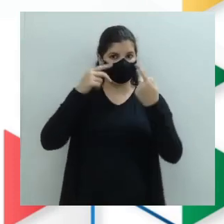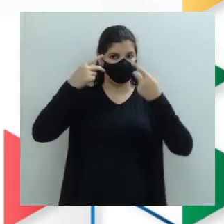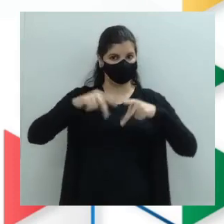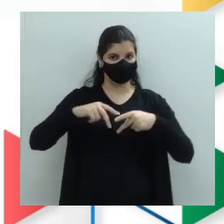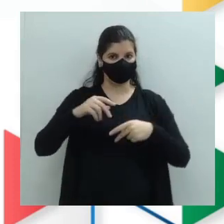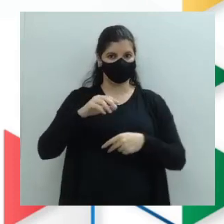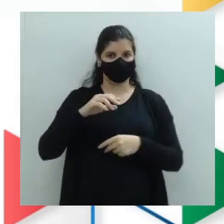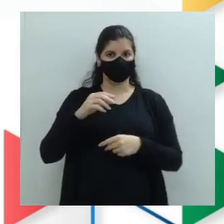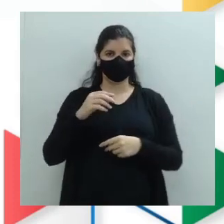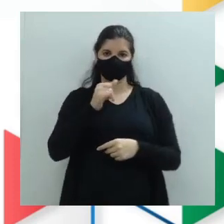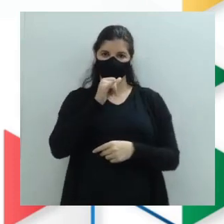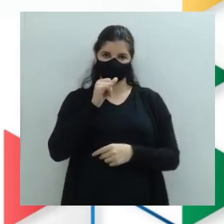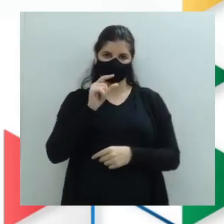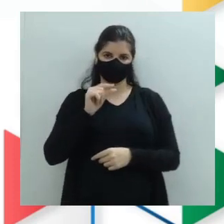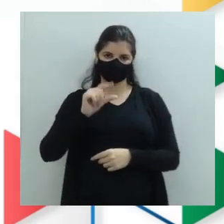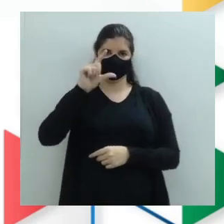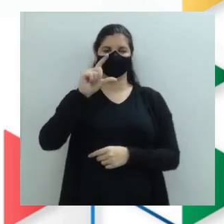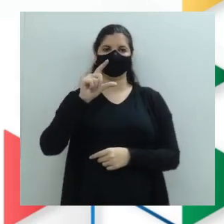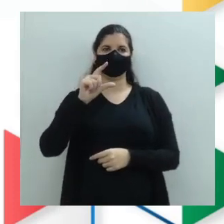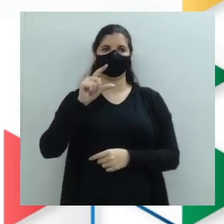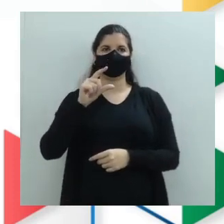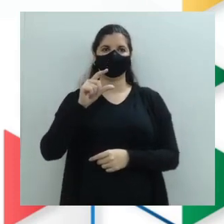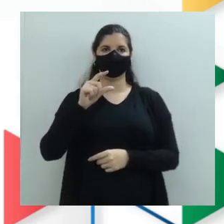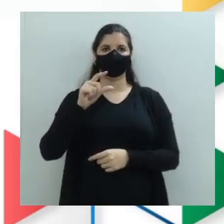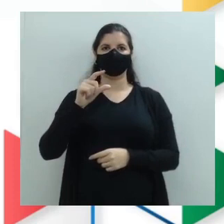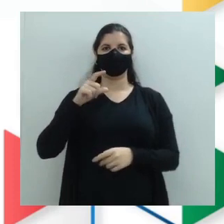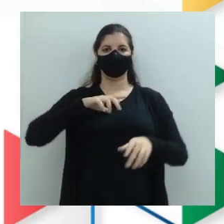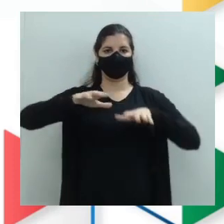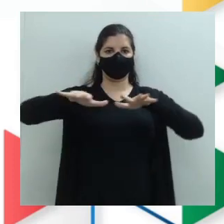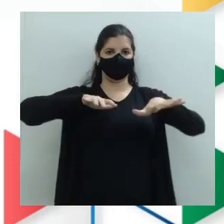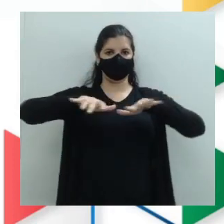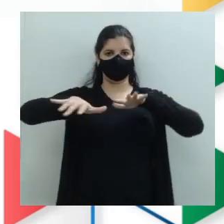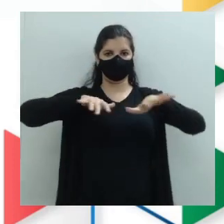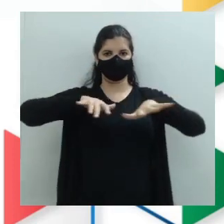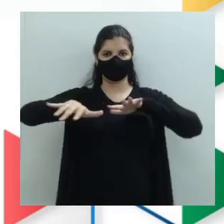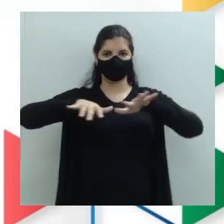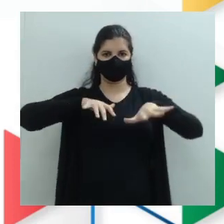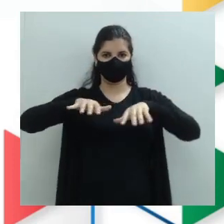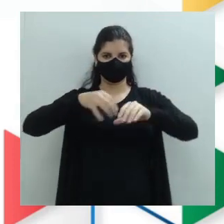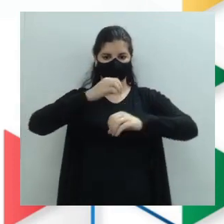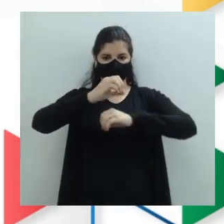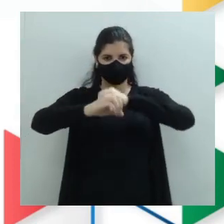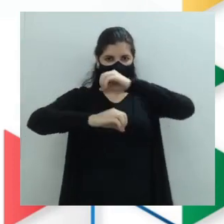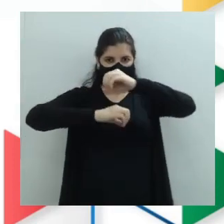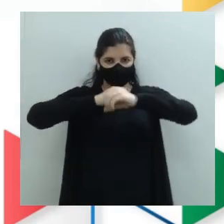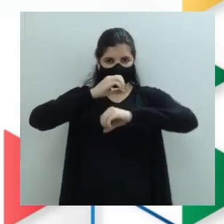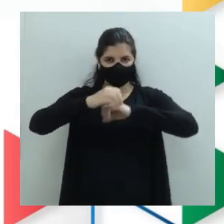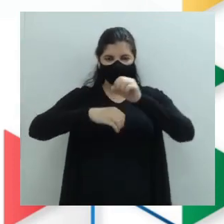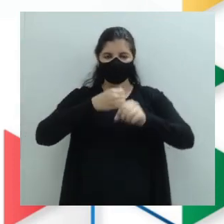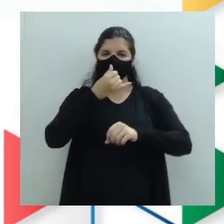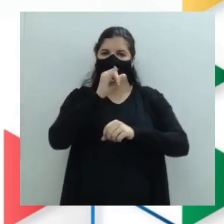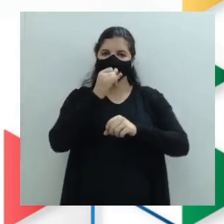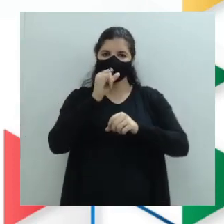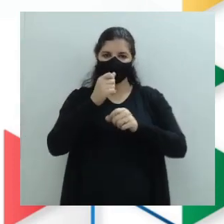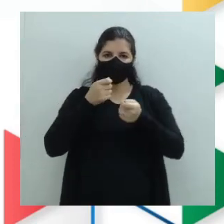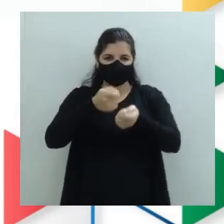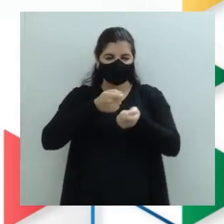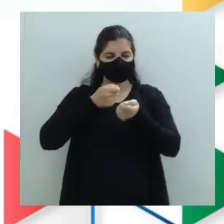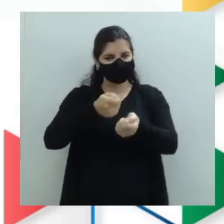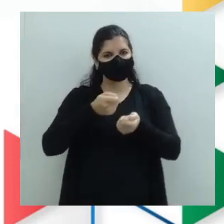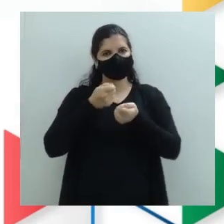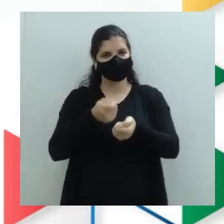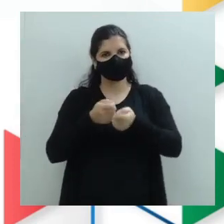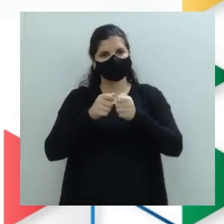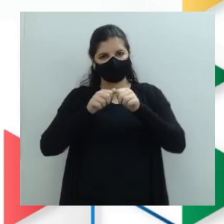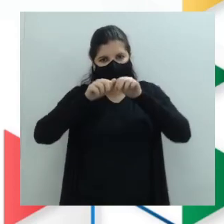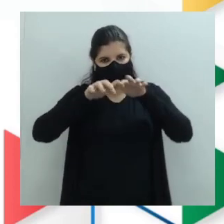de potencial, que a gente chama de tensão elétrica, o movimento dos elétrons ele vai ser impulsionado